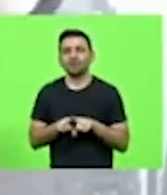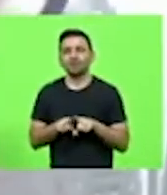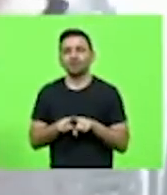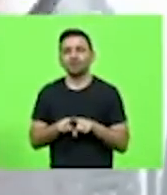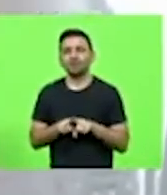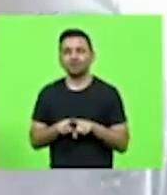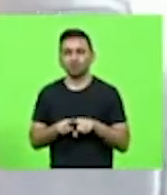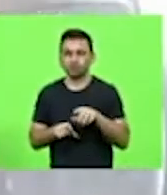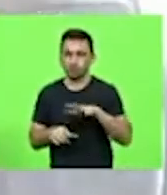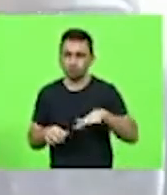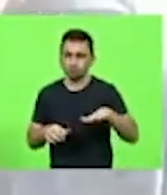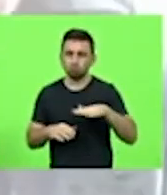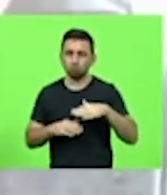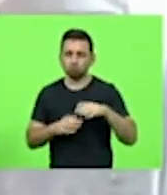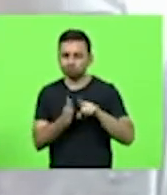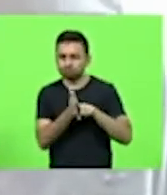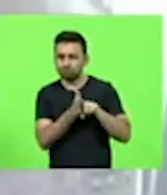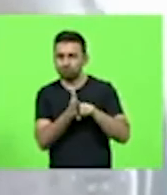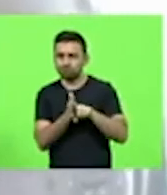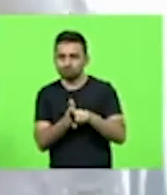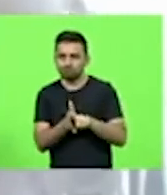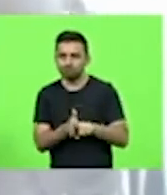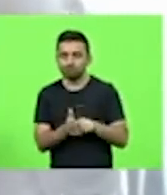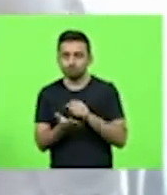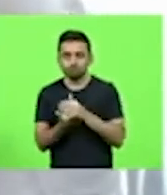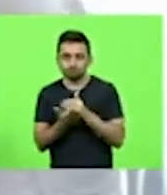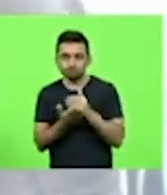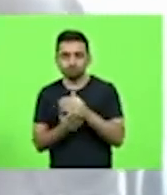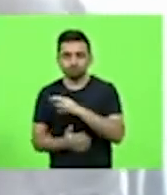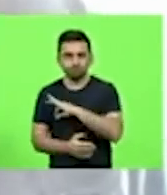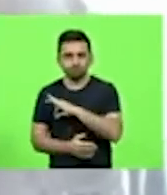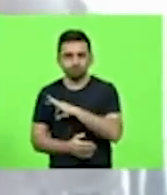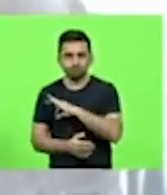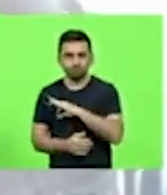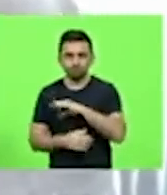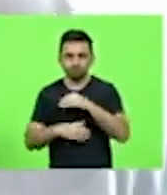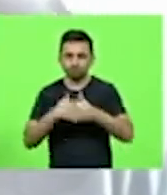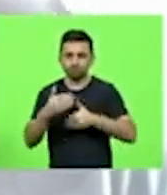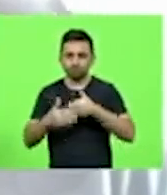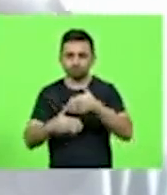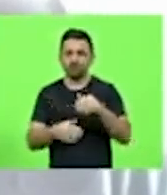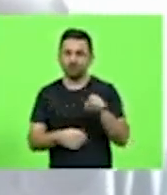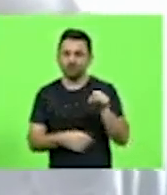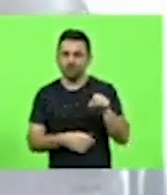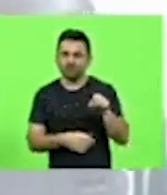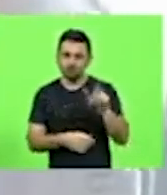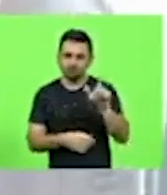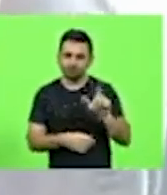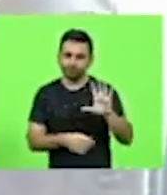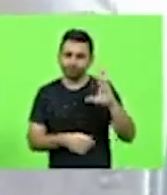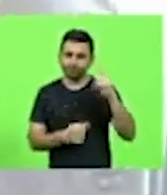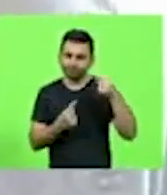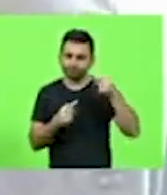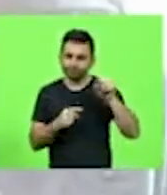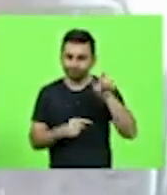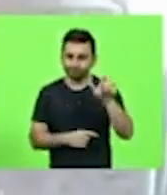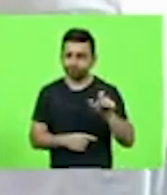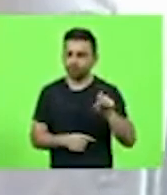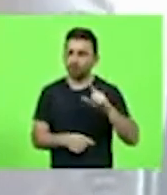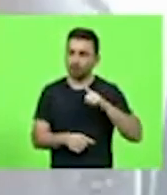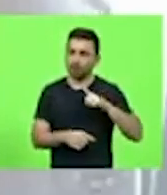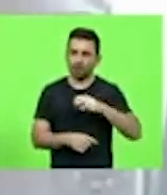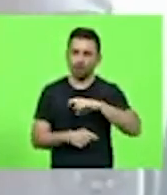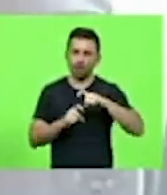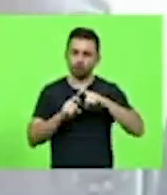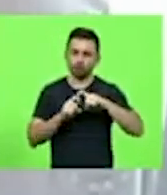Os procedimentos investigatórios estão em andamento e a vítima está sob cuidados médicos. Diante desse